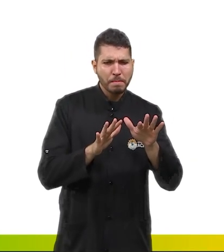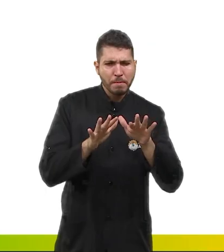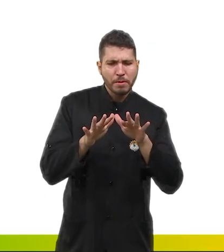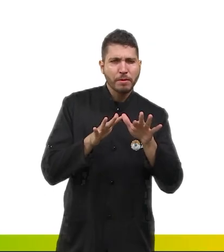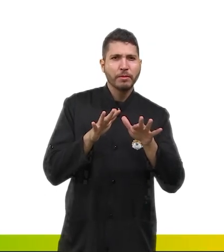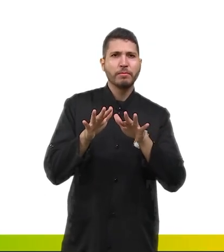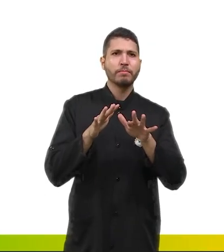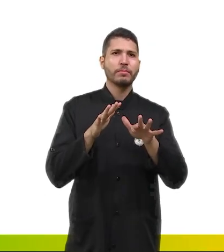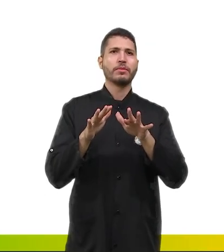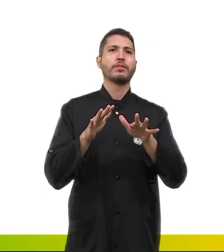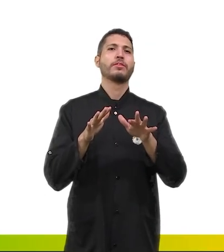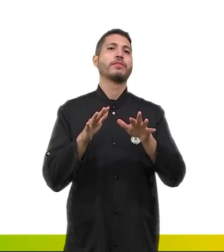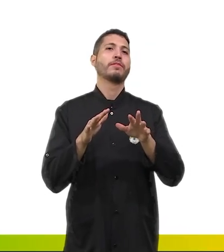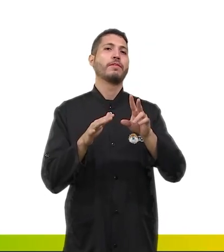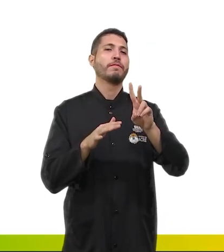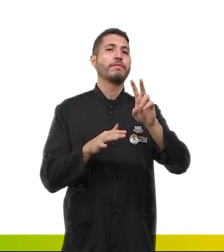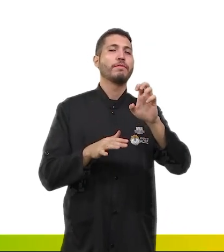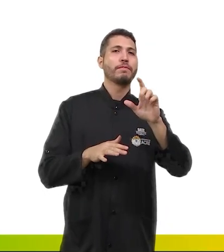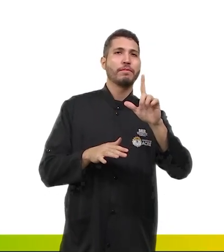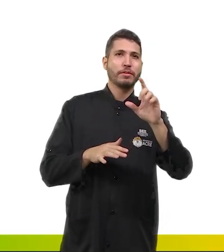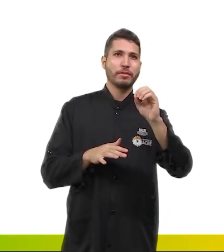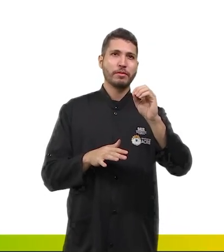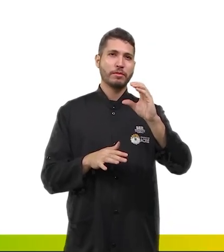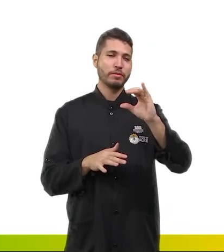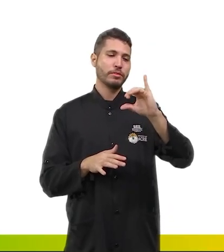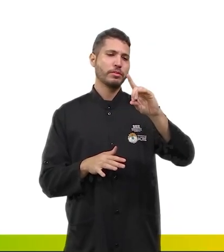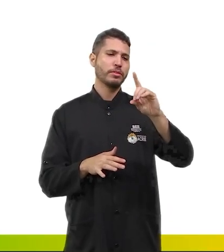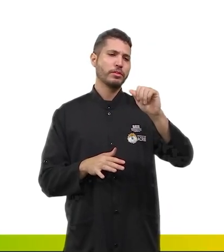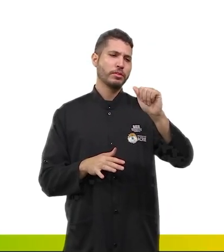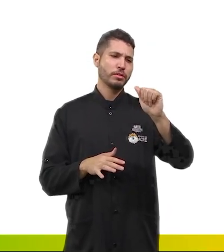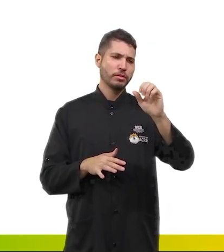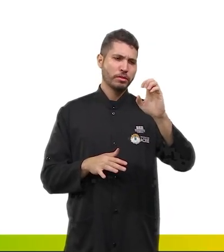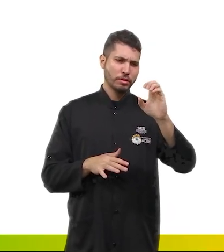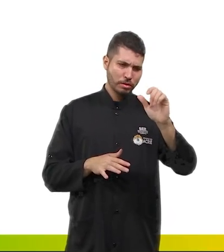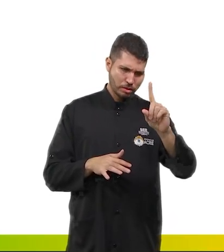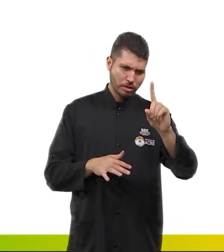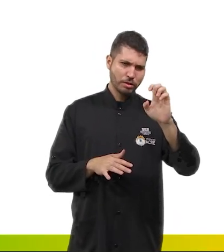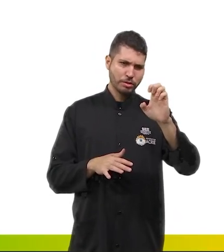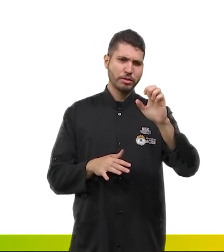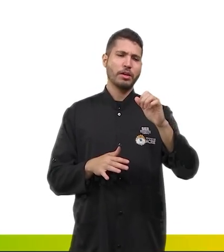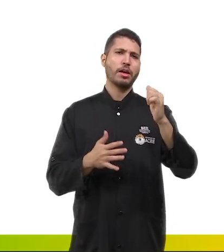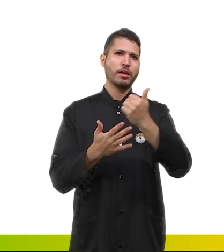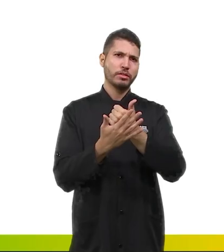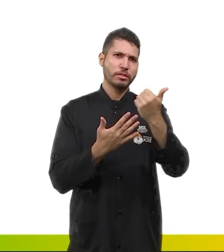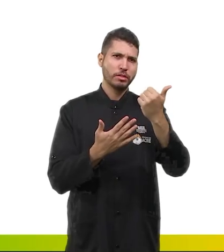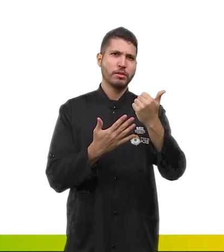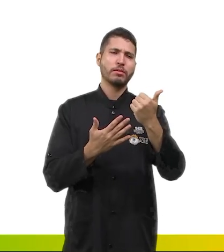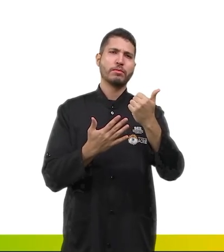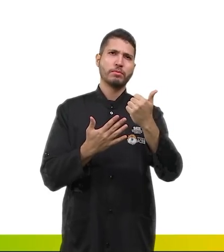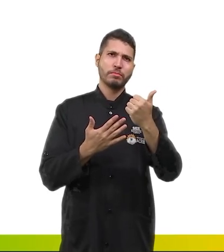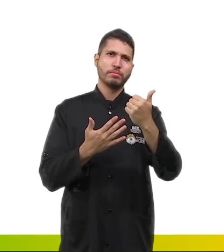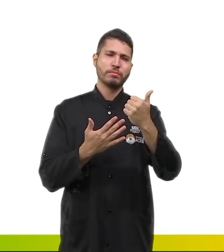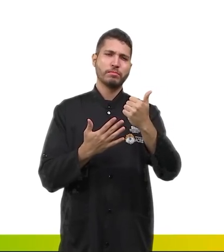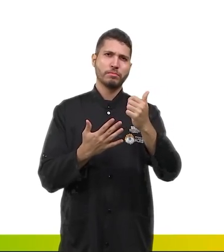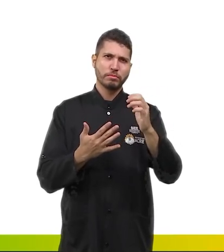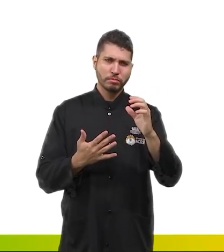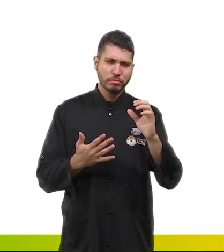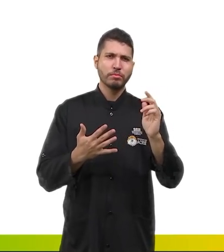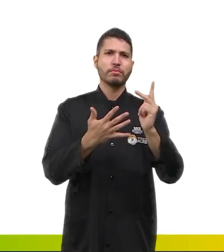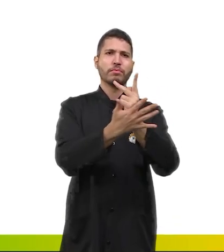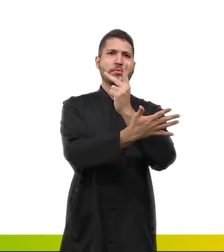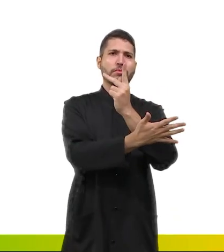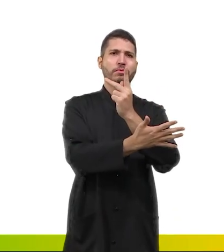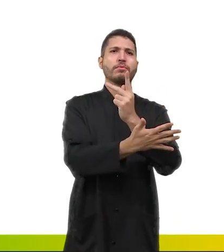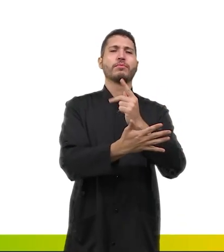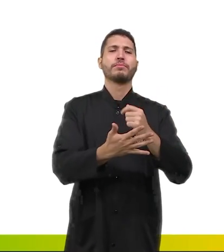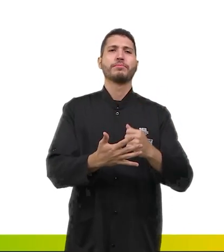organizado. Velocidade, a ação que acontece. Agilidade vai ser uma aprimoração,